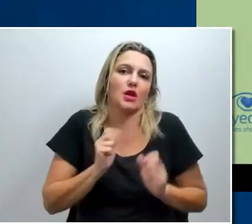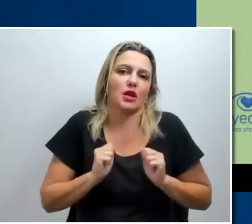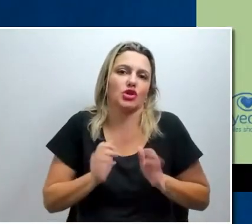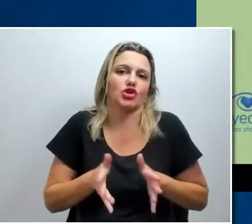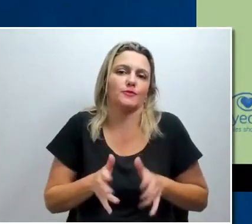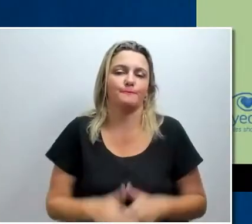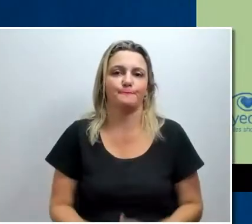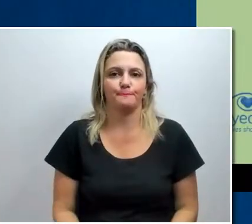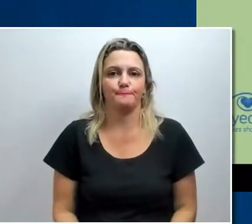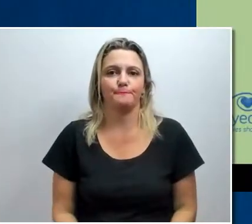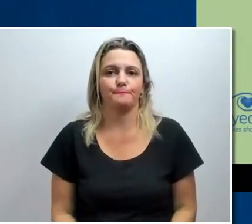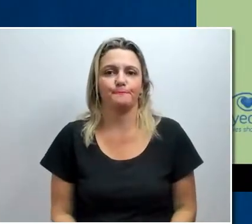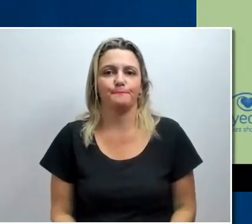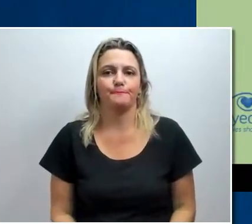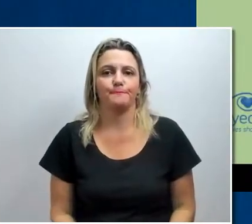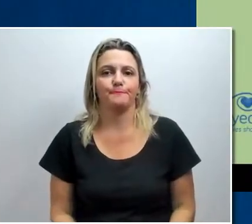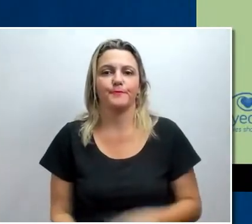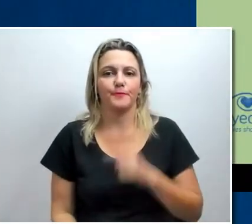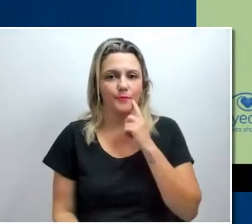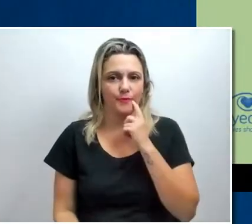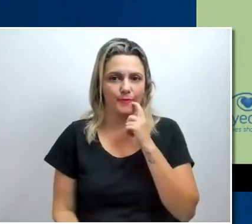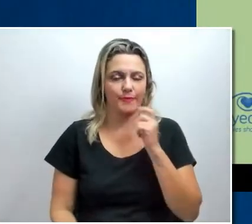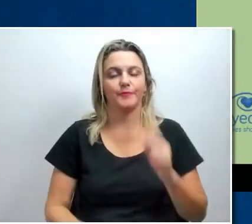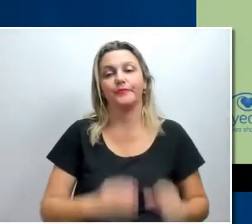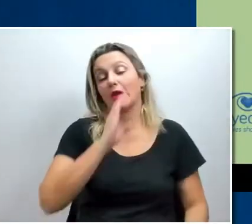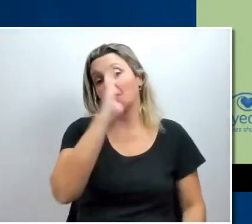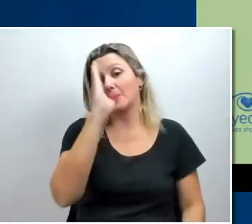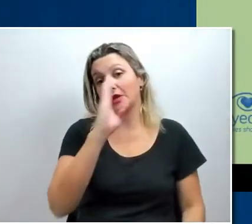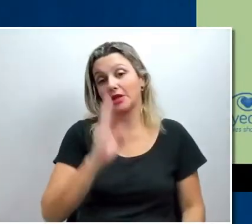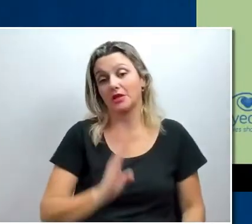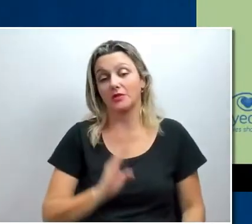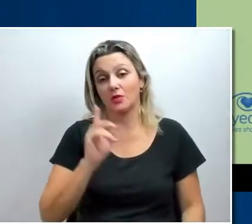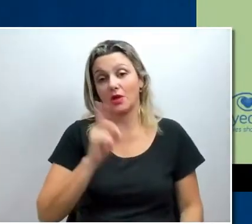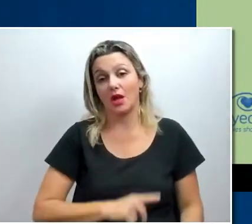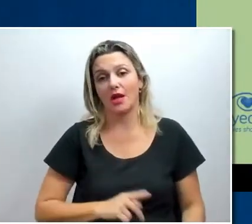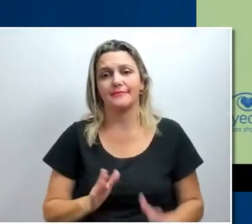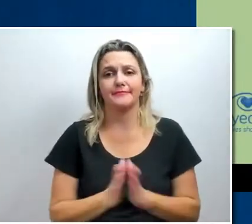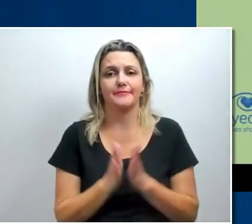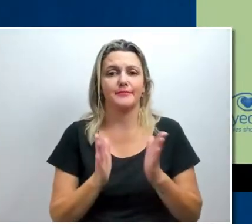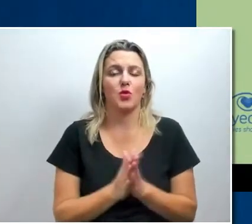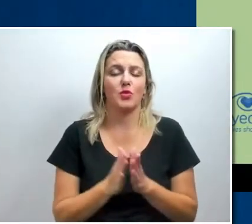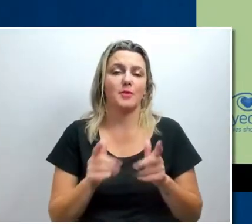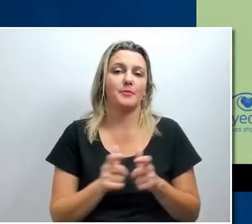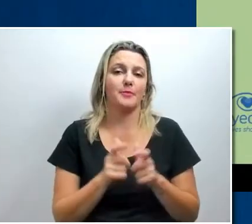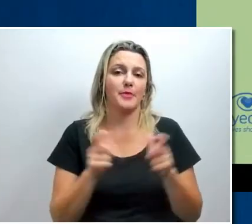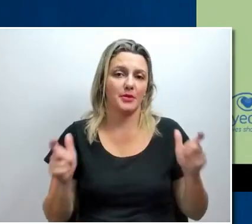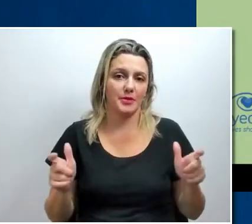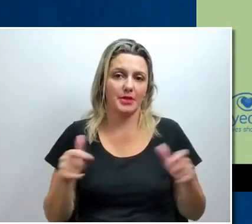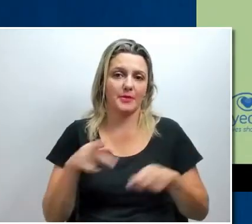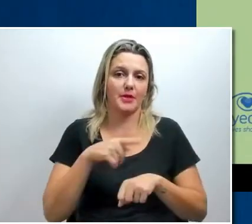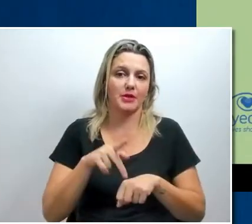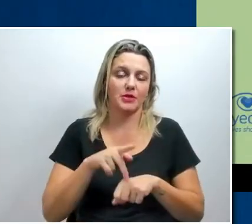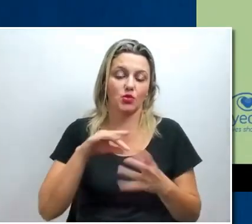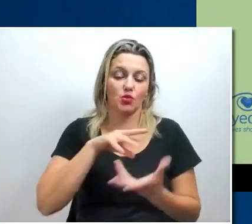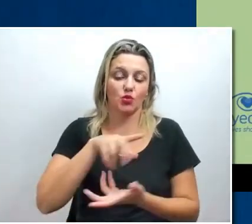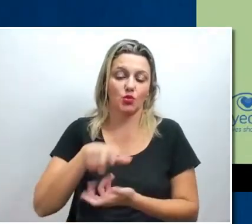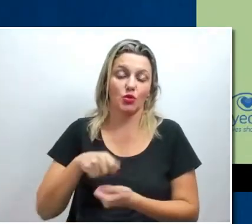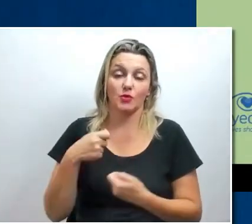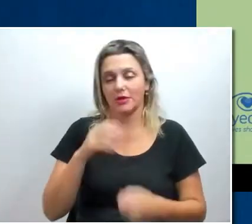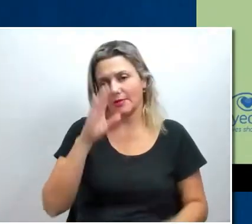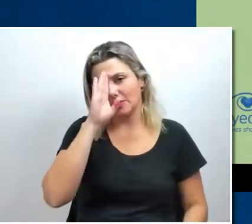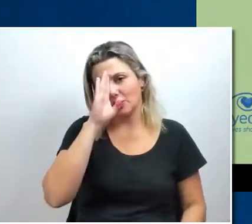O Brasil é um país pobre, né, como a enorme maioria dos países do mundo, e por isso nós precisamos ter prioridades.